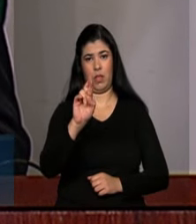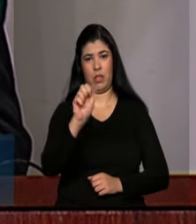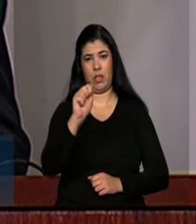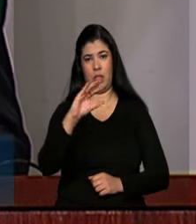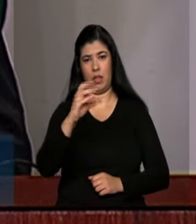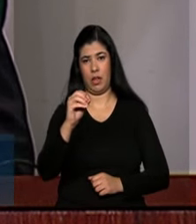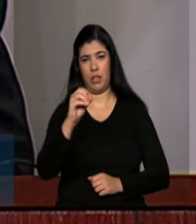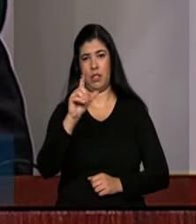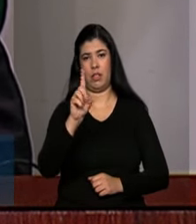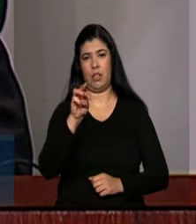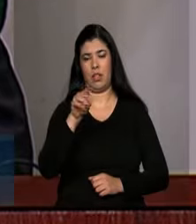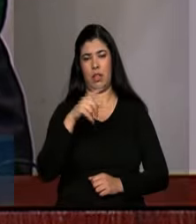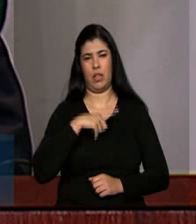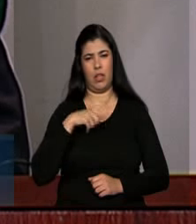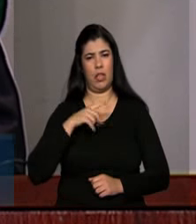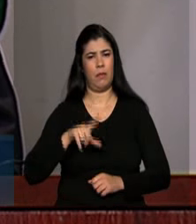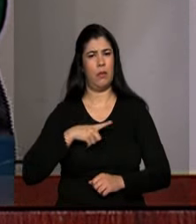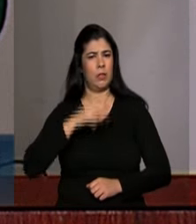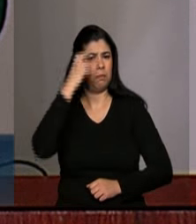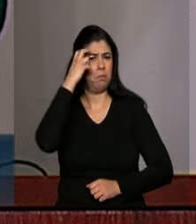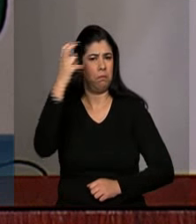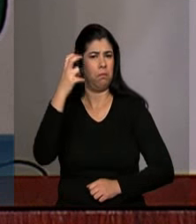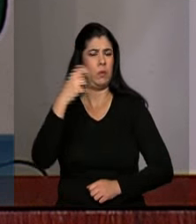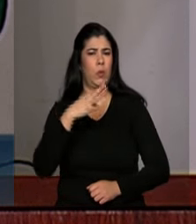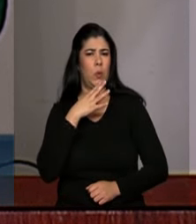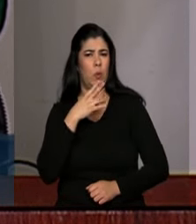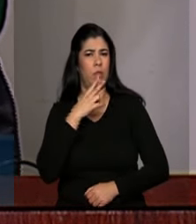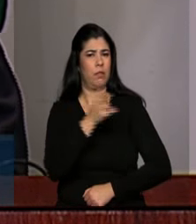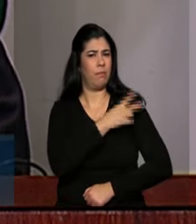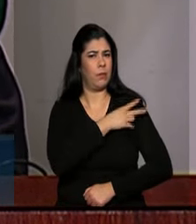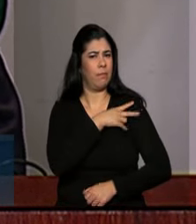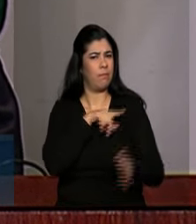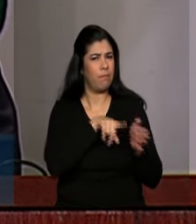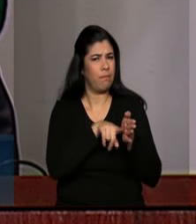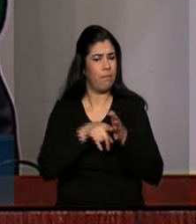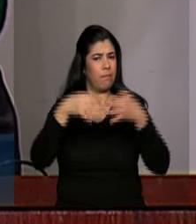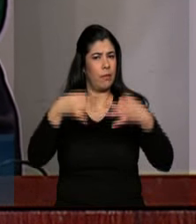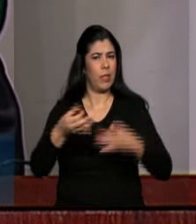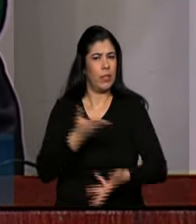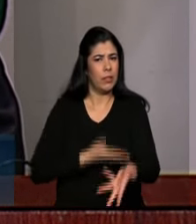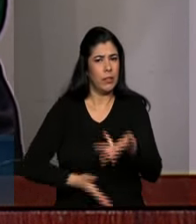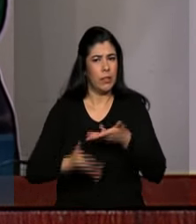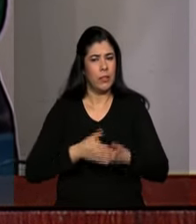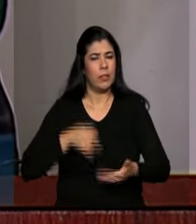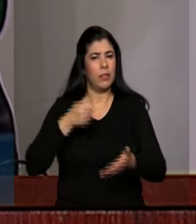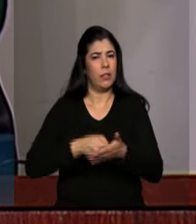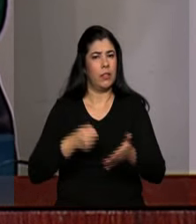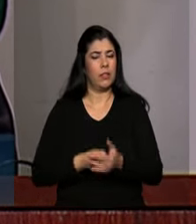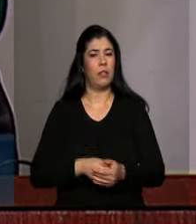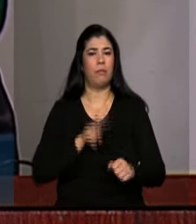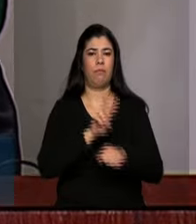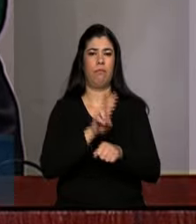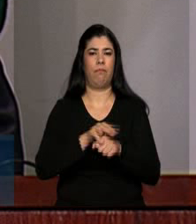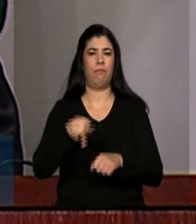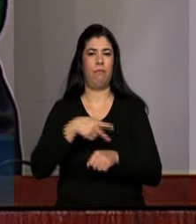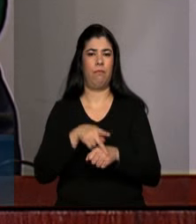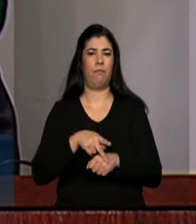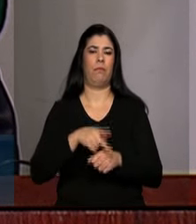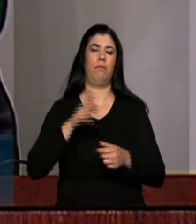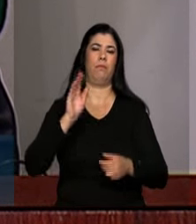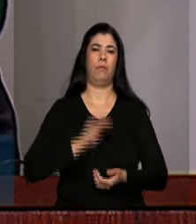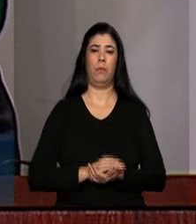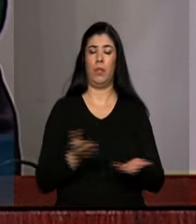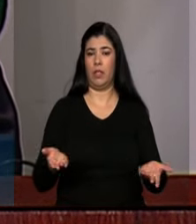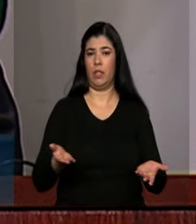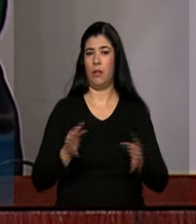refinado talento, conhecimento técnico apurado e dedicação incessante à causa nacional. Tudo isso